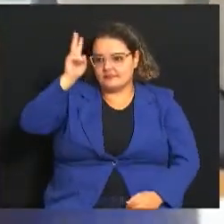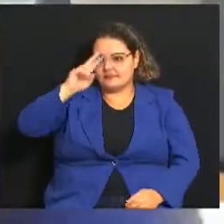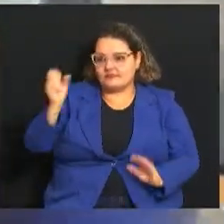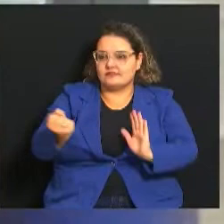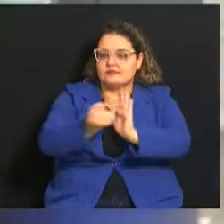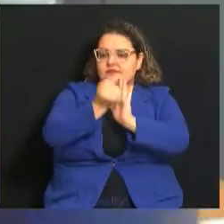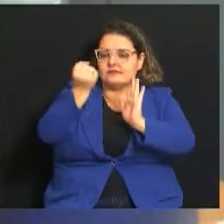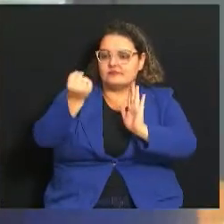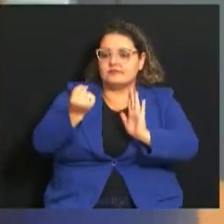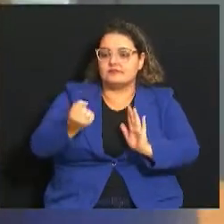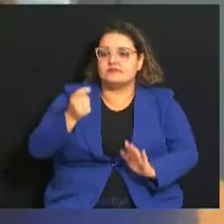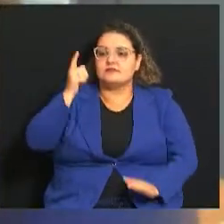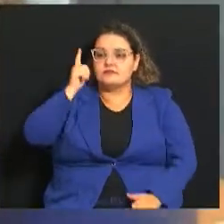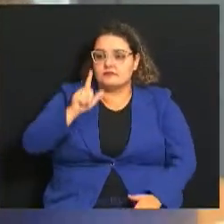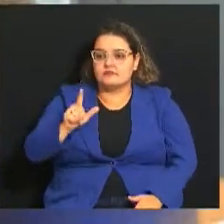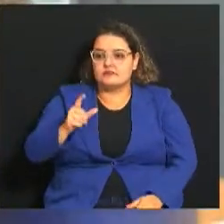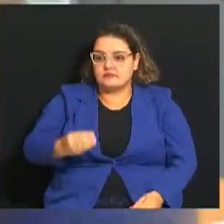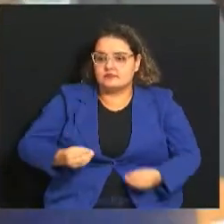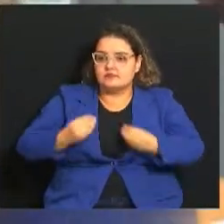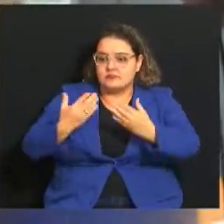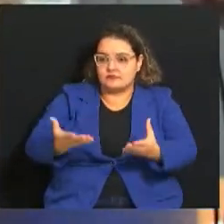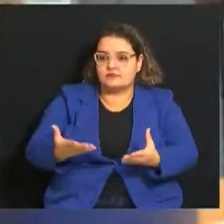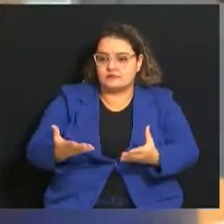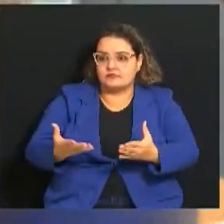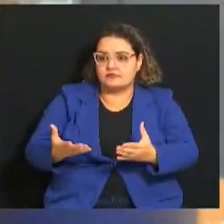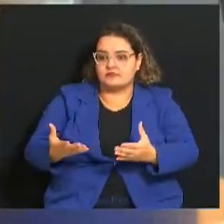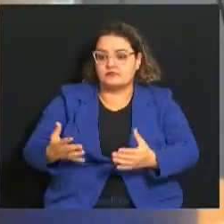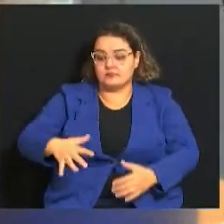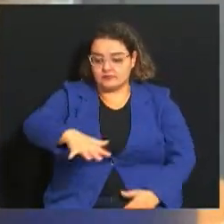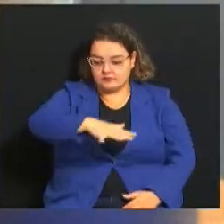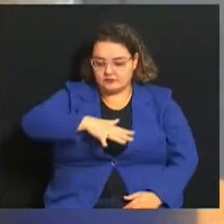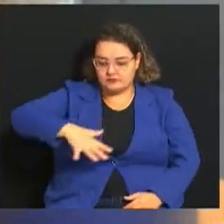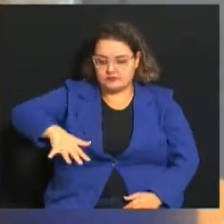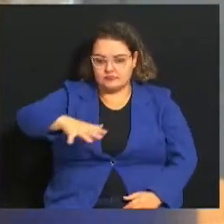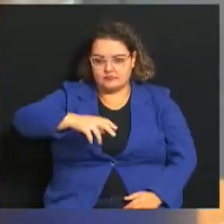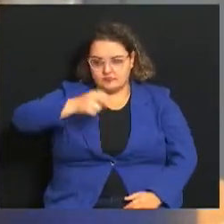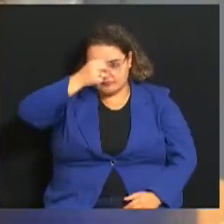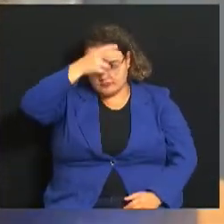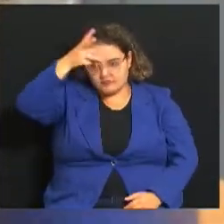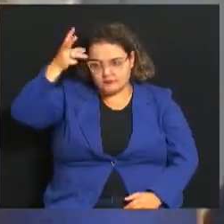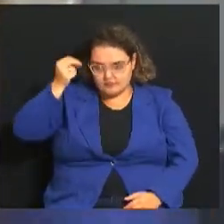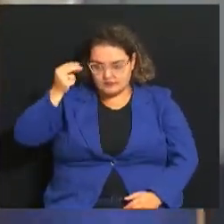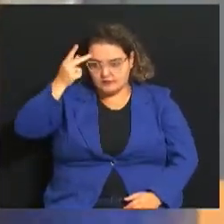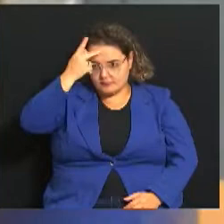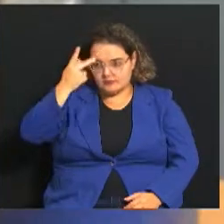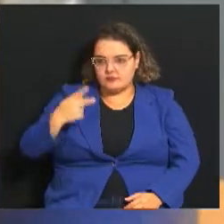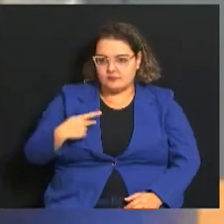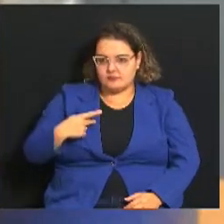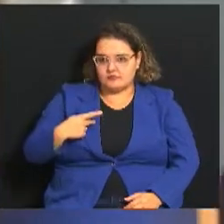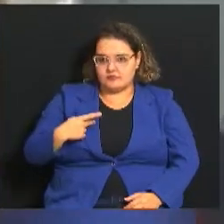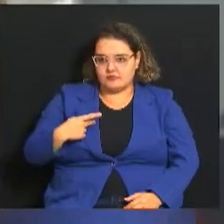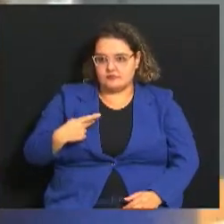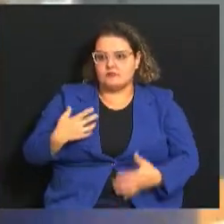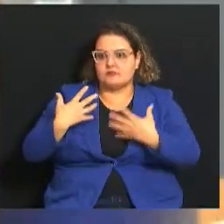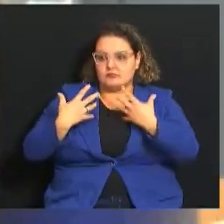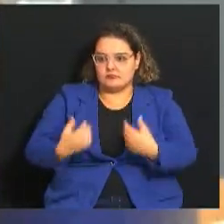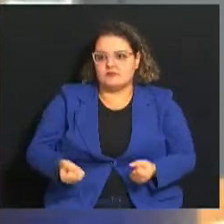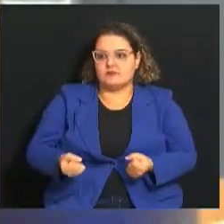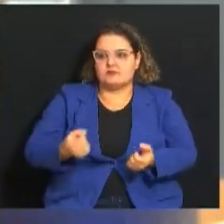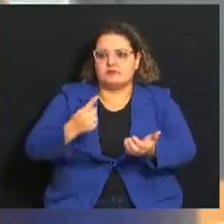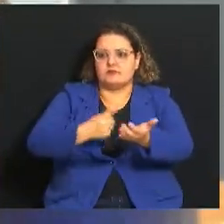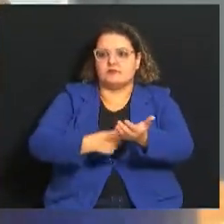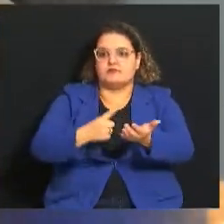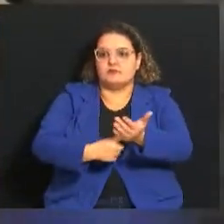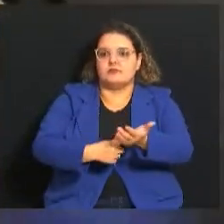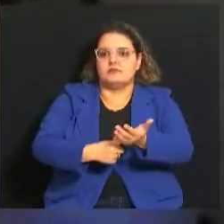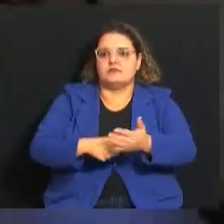consegue trazer para o institucional, para o prefeito mesmo, assumir esse compromisso conosco de